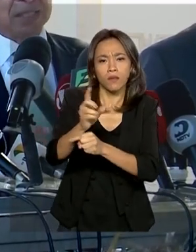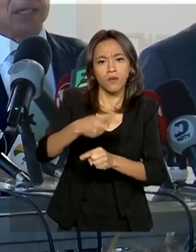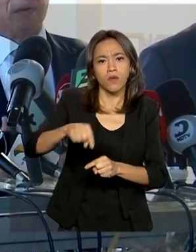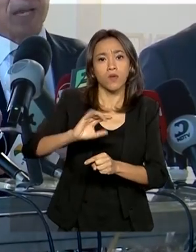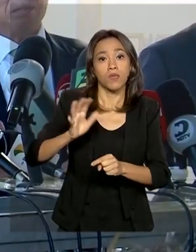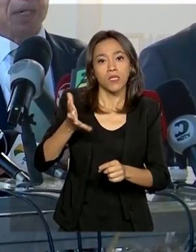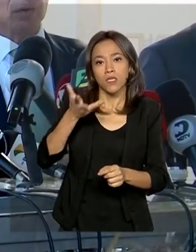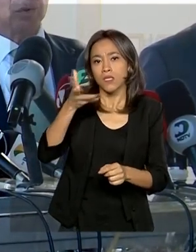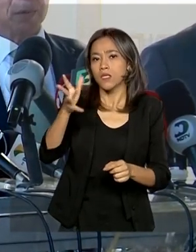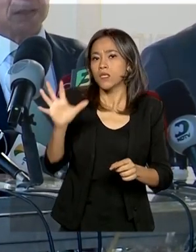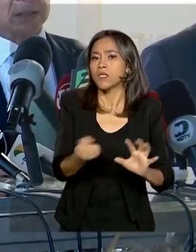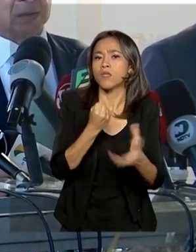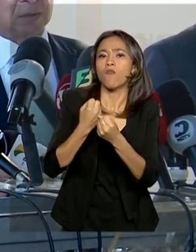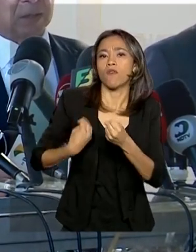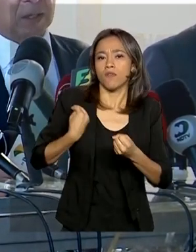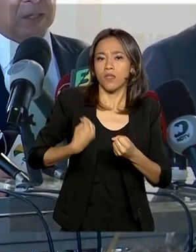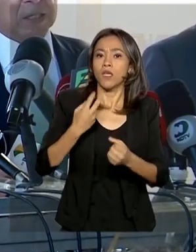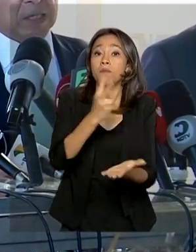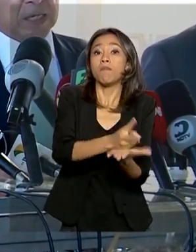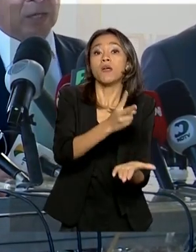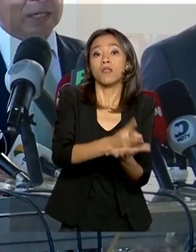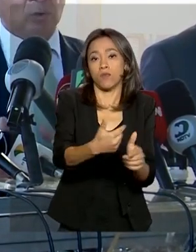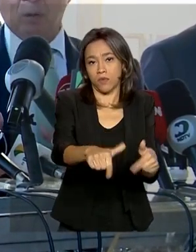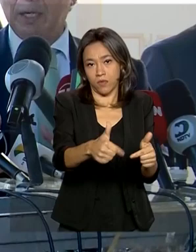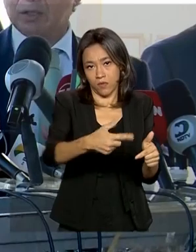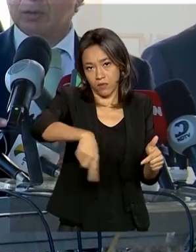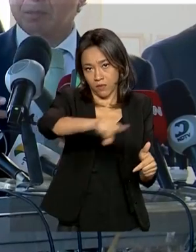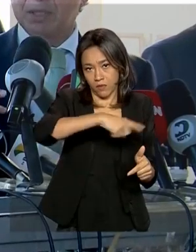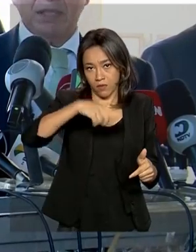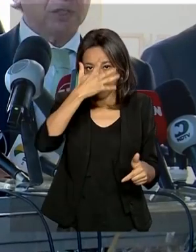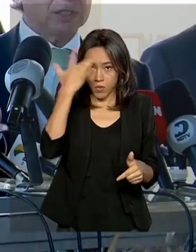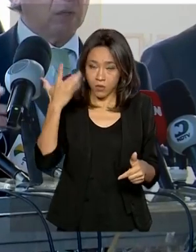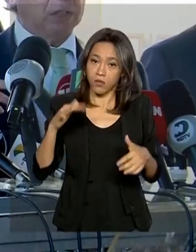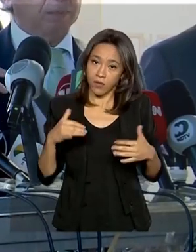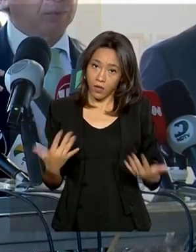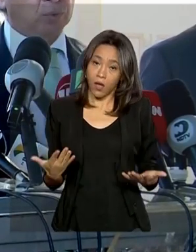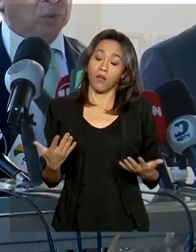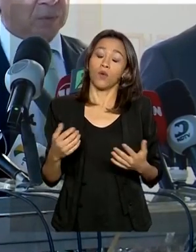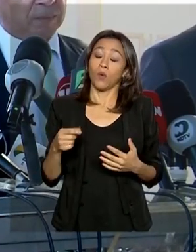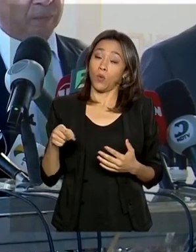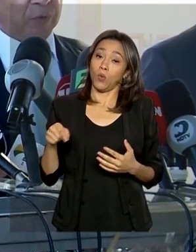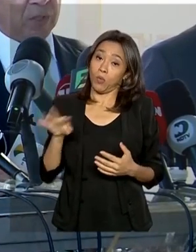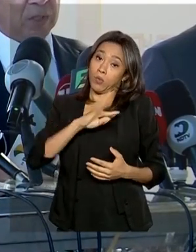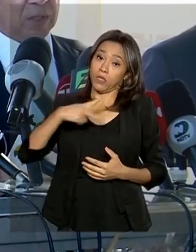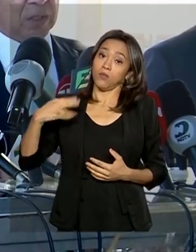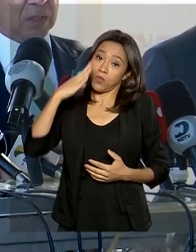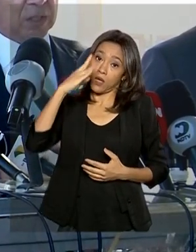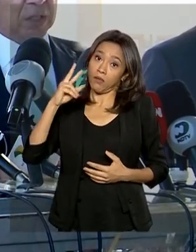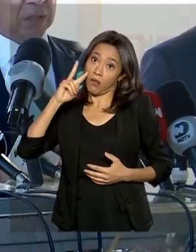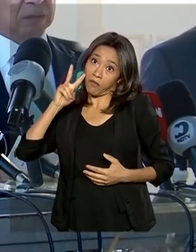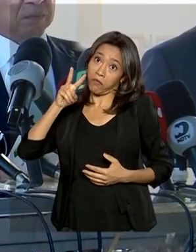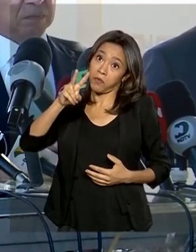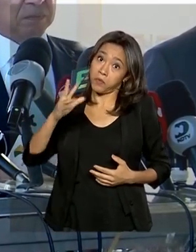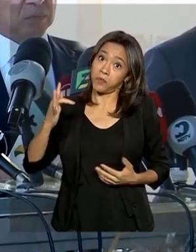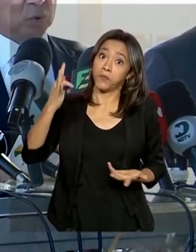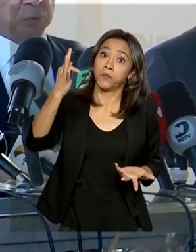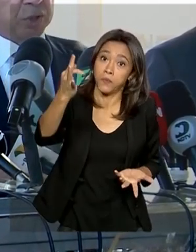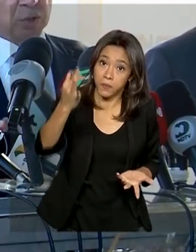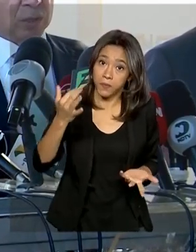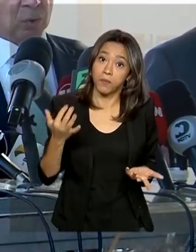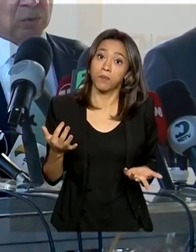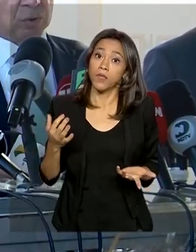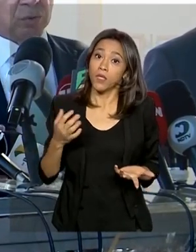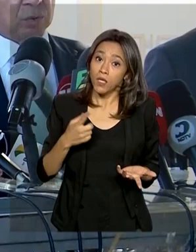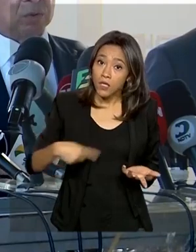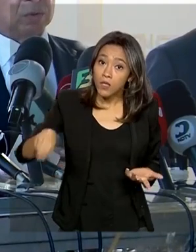e preservar empregos dos brasileiros. Agora, naturalmente, o presidente já está olhando para o futuro e nos